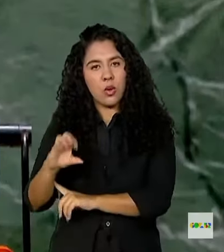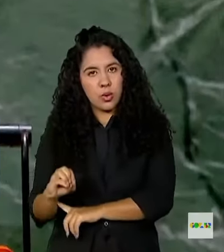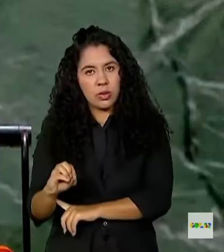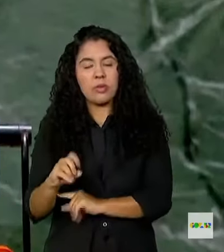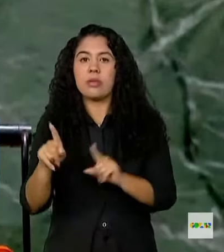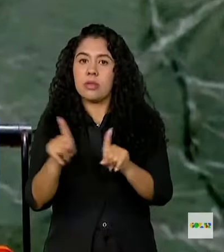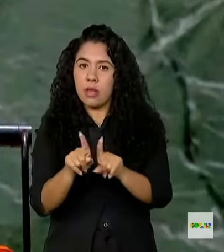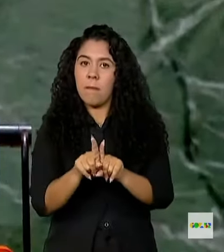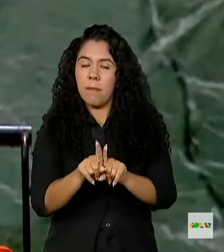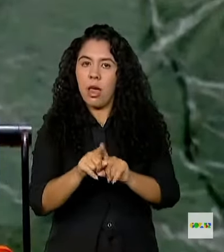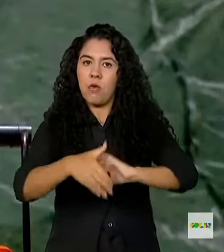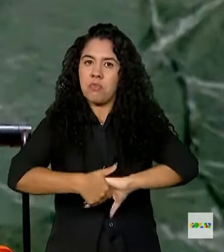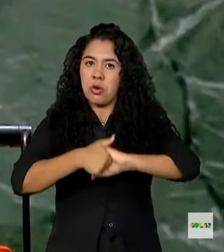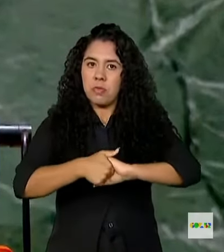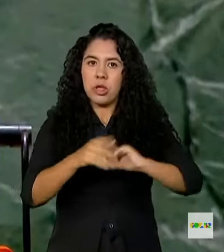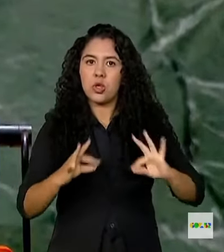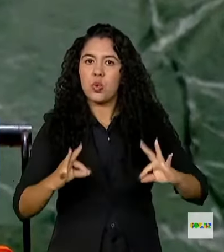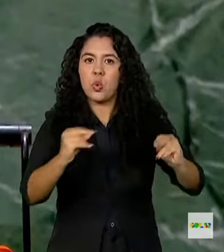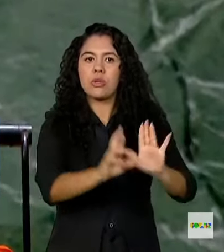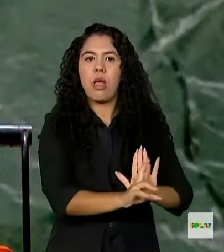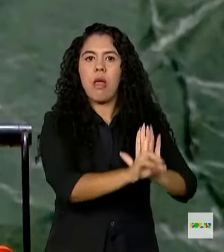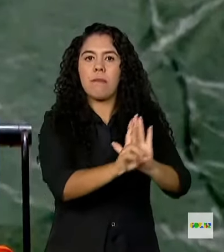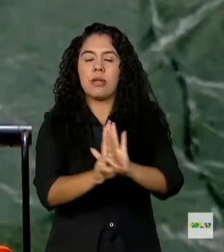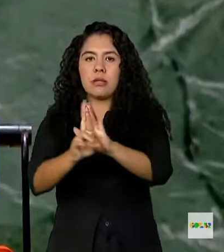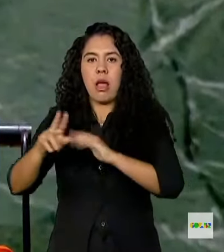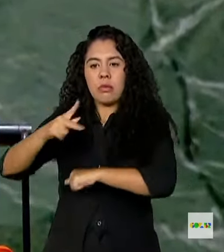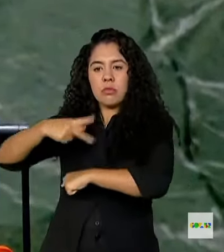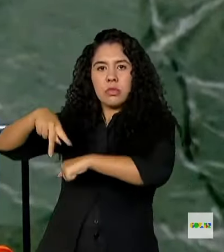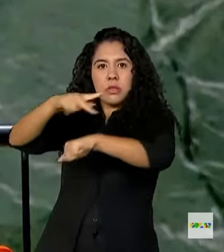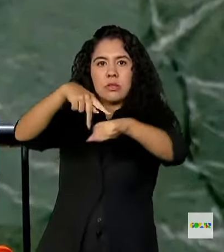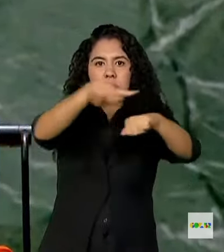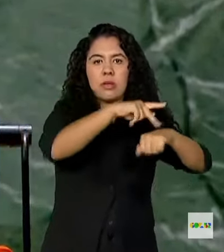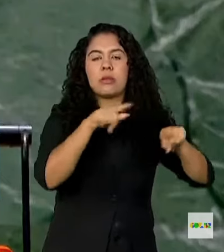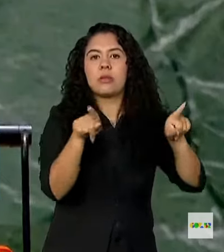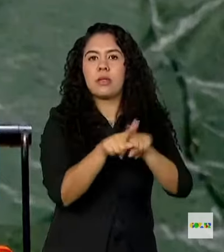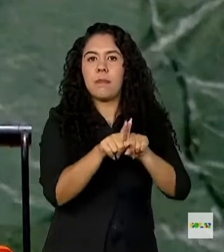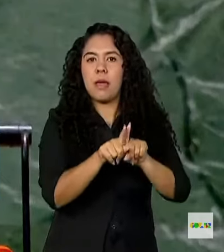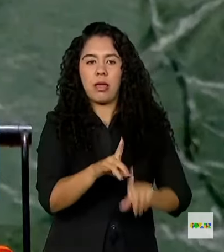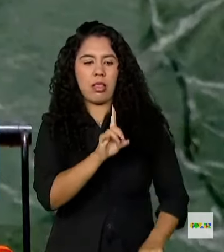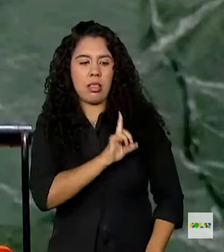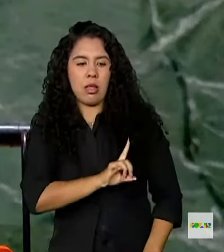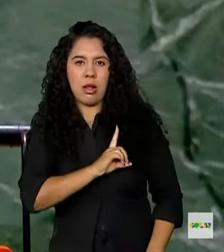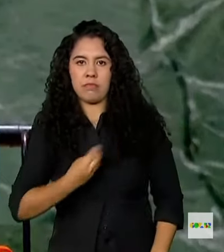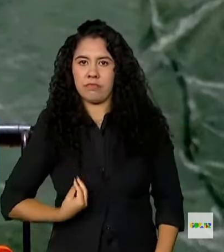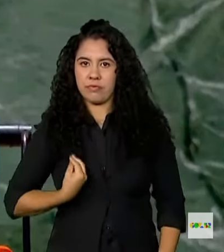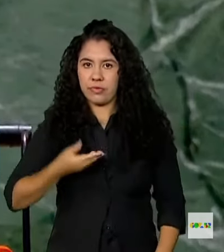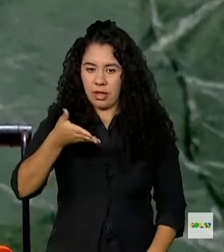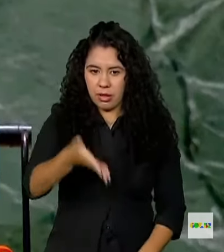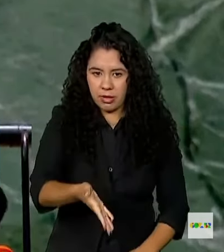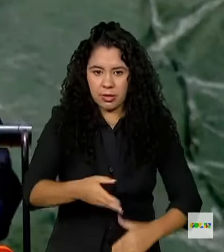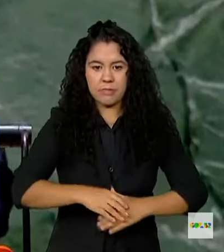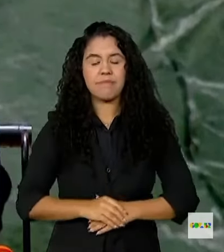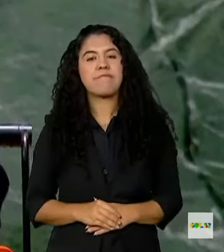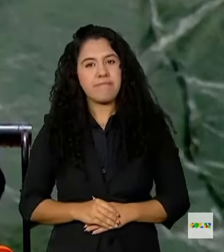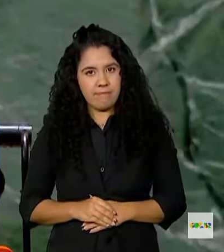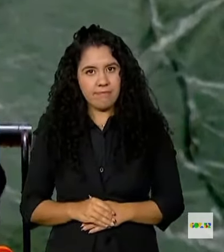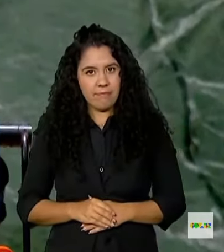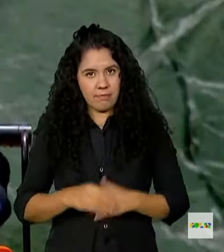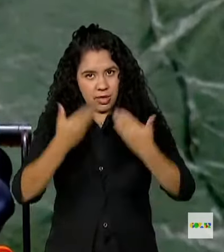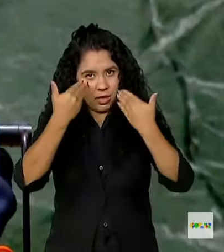do chefe de Estado e de Governo e delegados e delegadas aqui presentes. Dirijo-me em